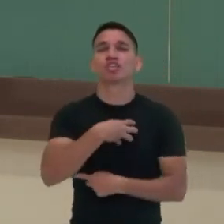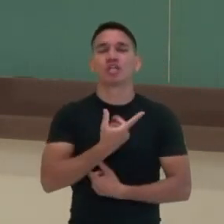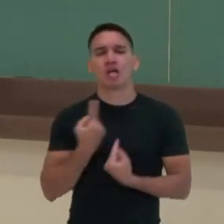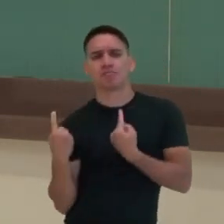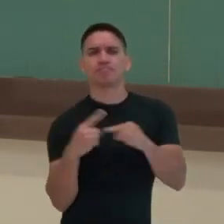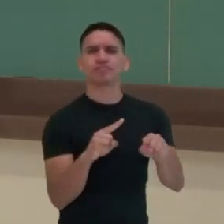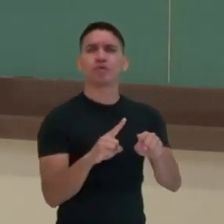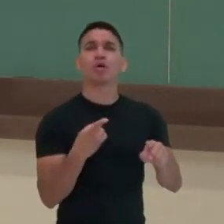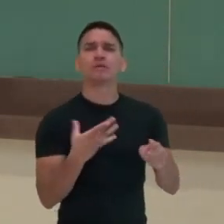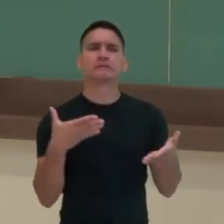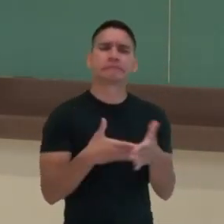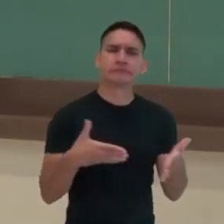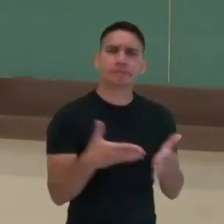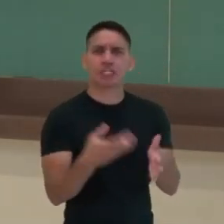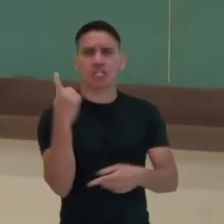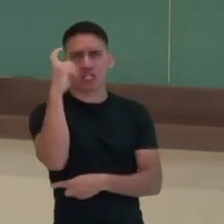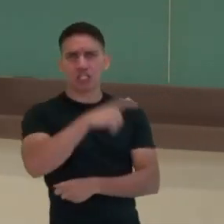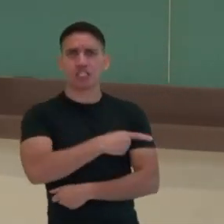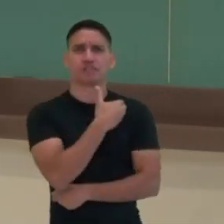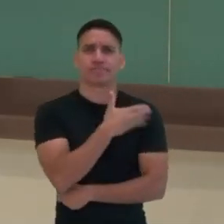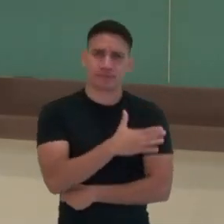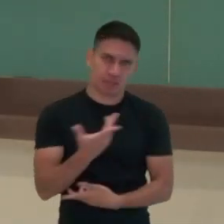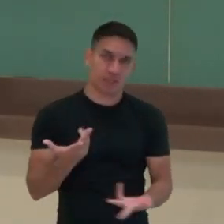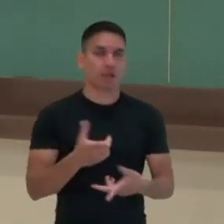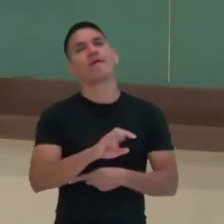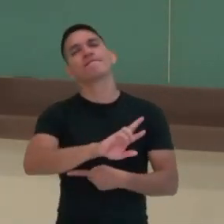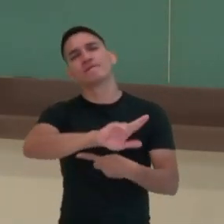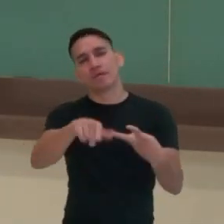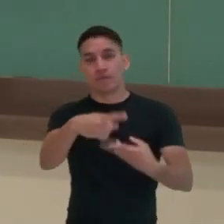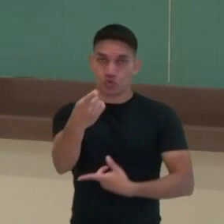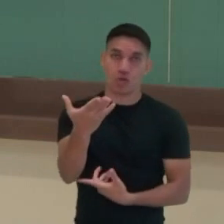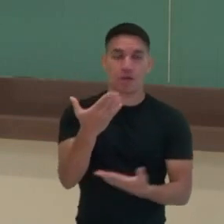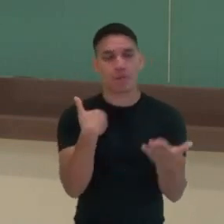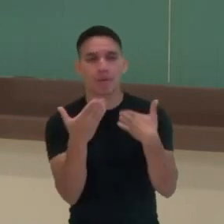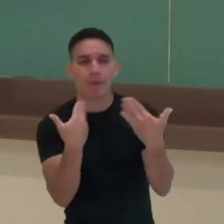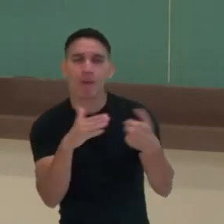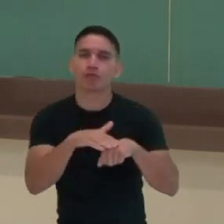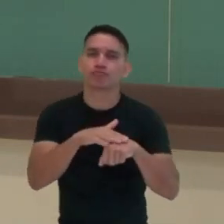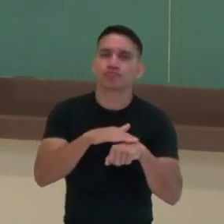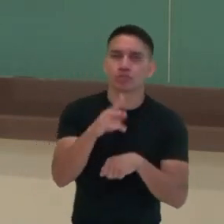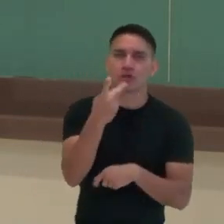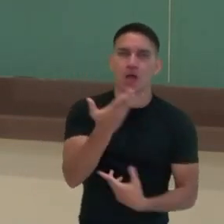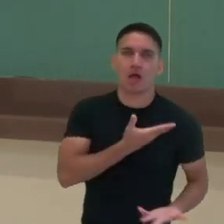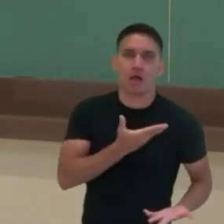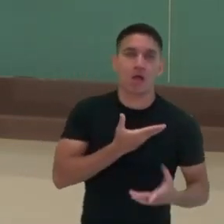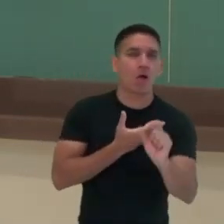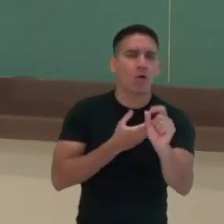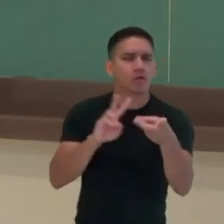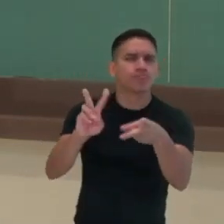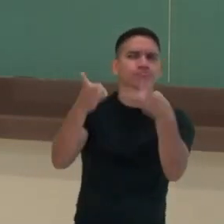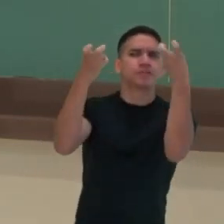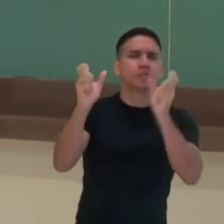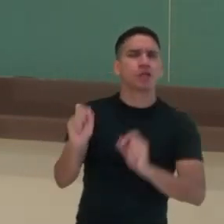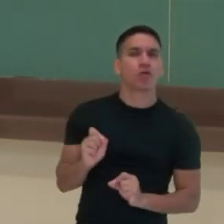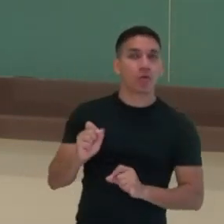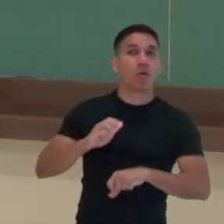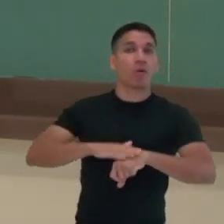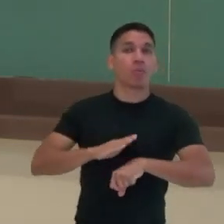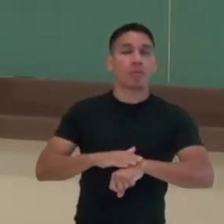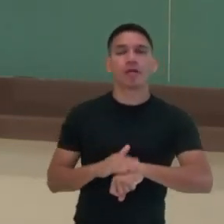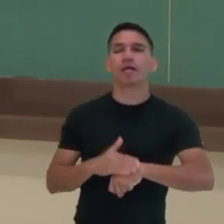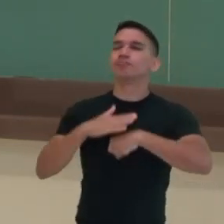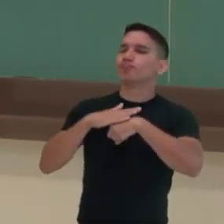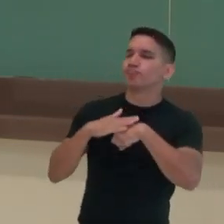essas barreiras, né? Dentre elas, você conversou com o seu colega e percebeu o quê? Que é através da ternura,